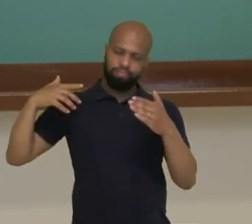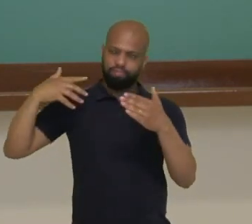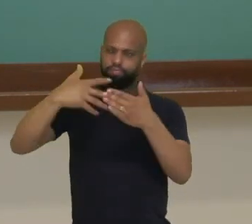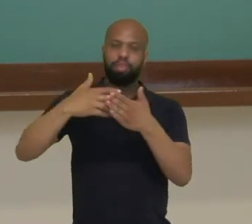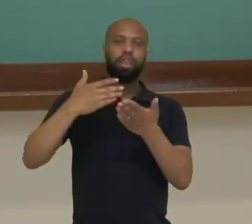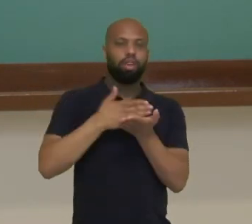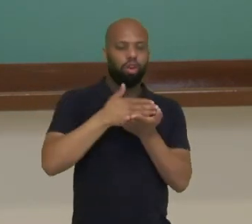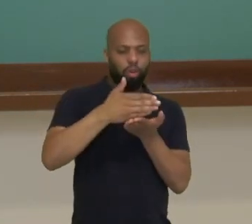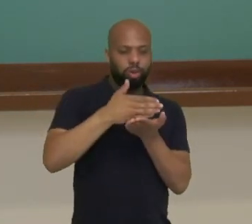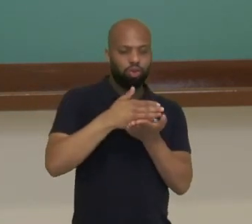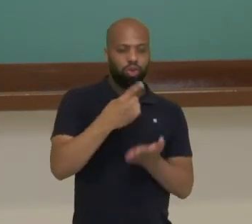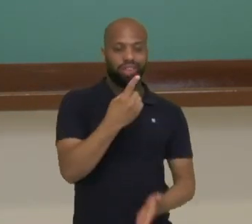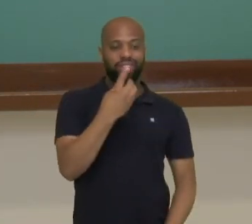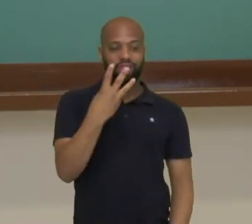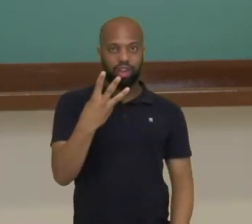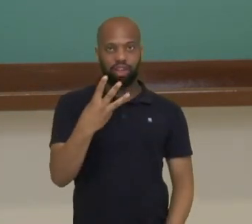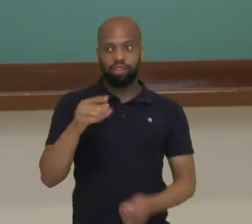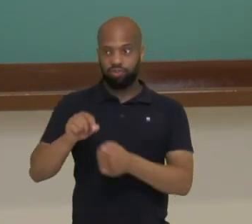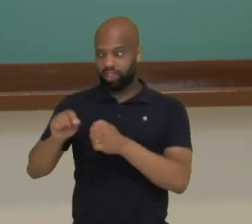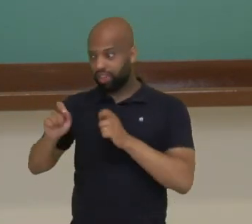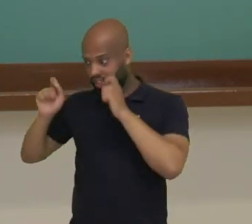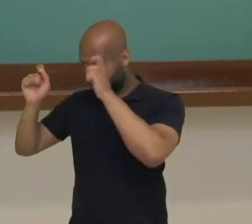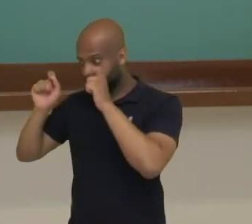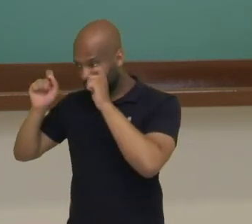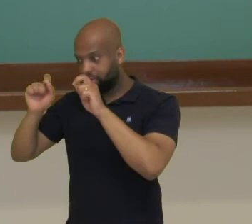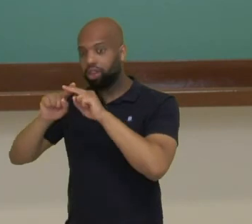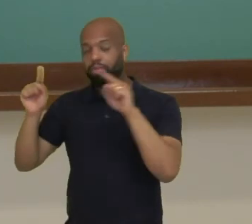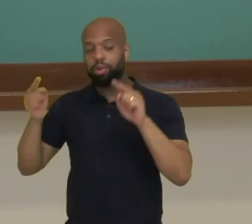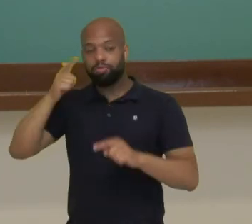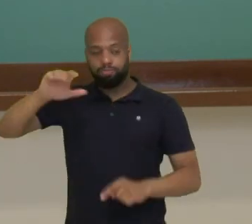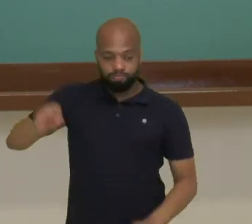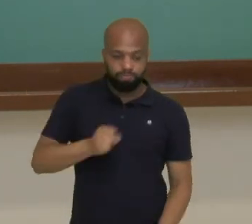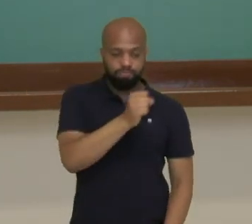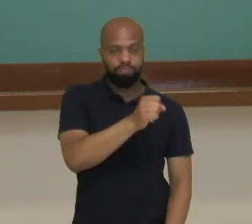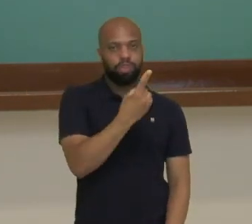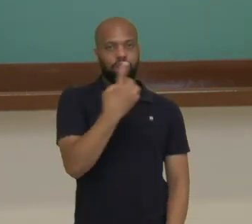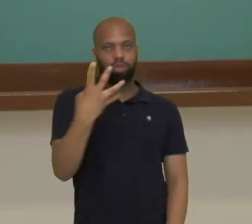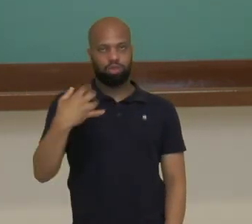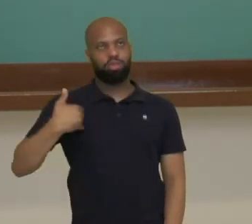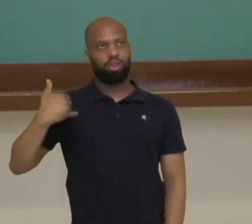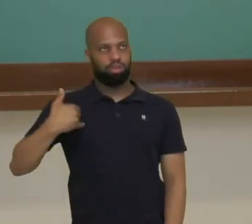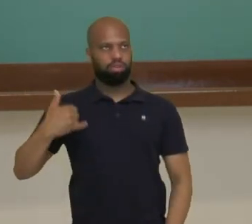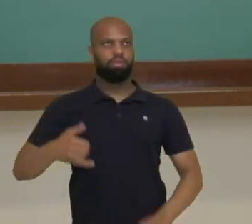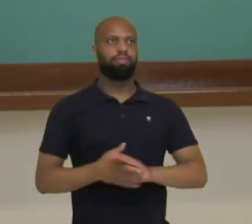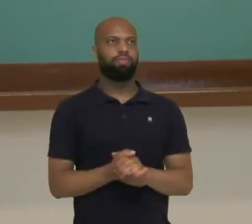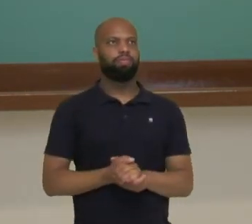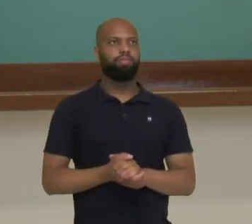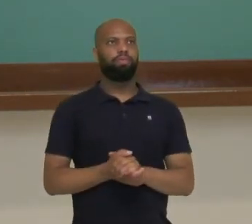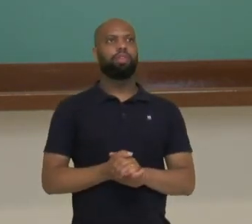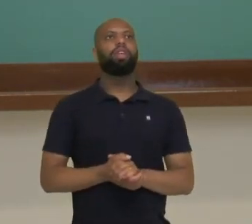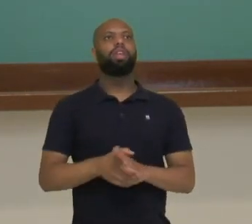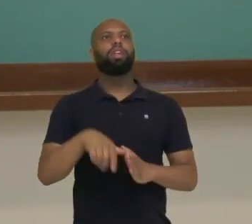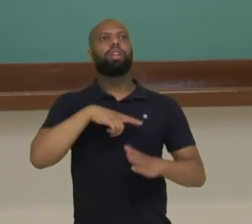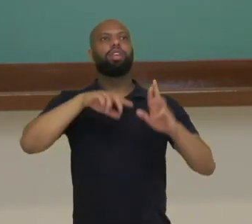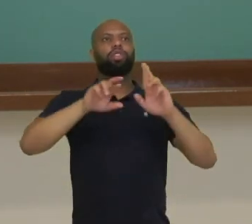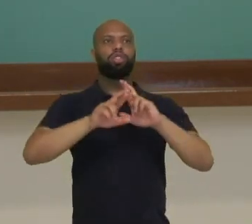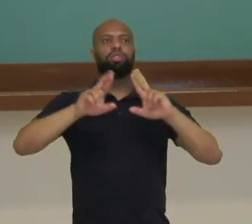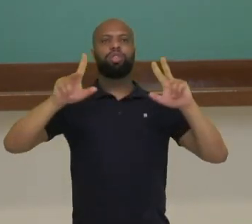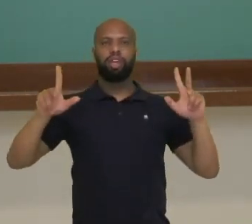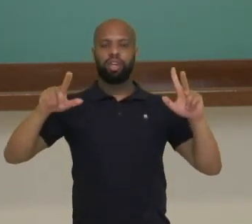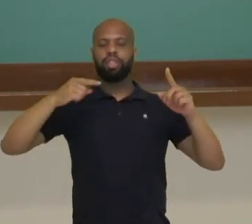partir dos 13 anos ele assumiria o poder, né, do Império do Brasil. Bom, quais são as